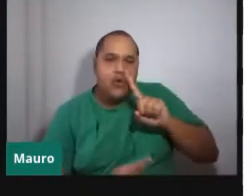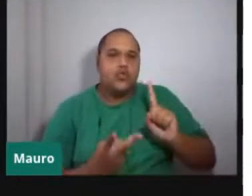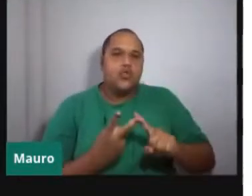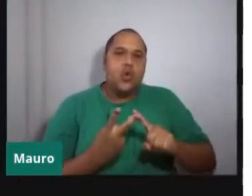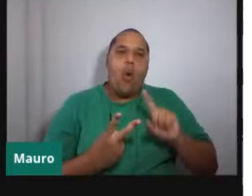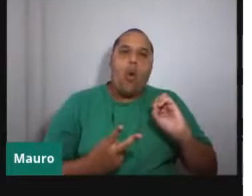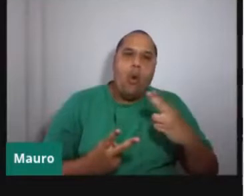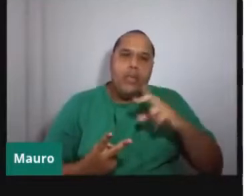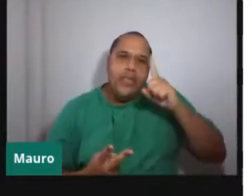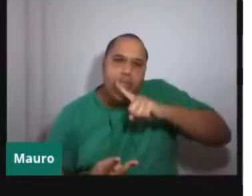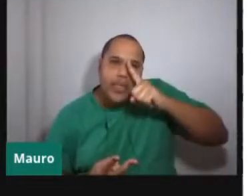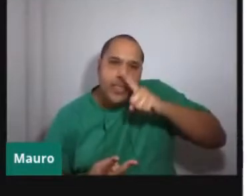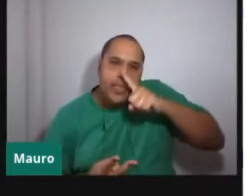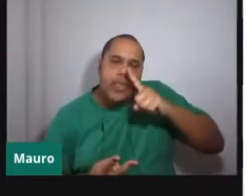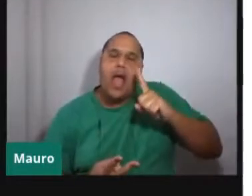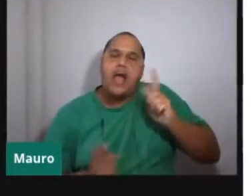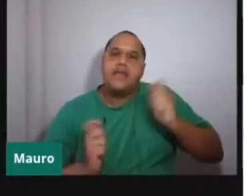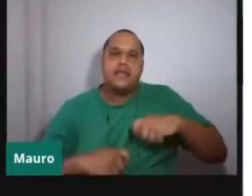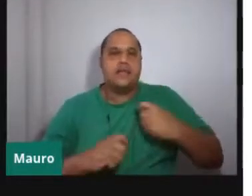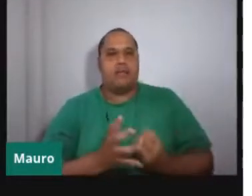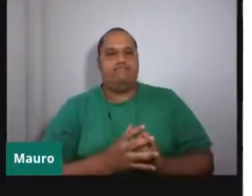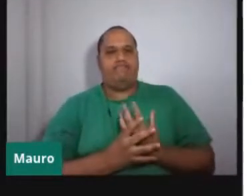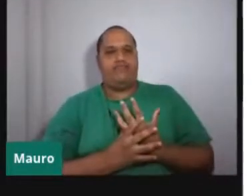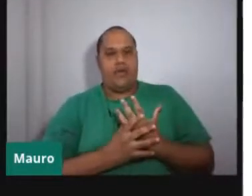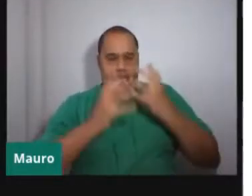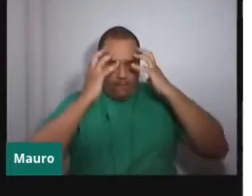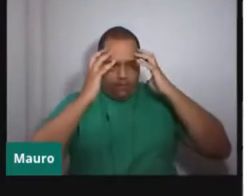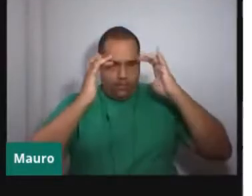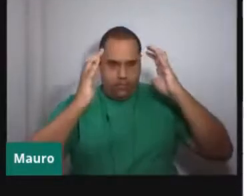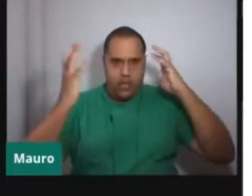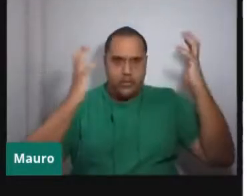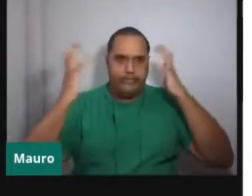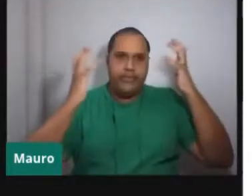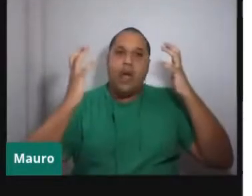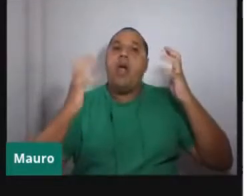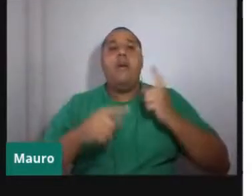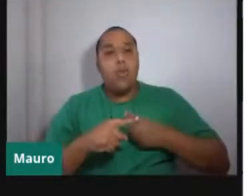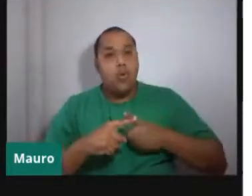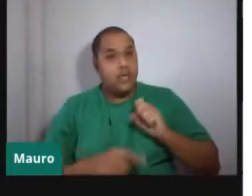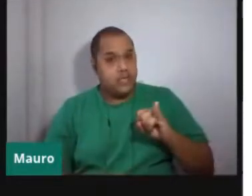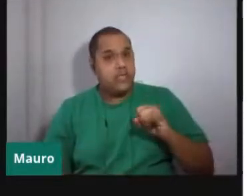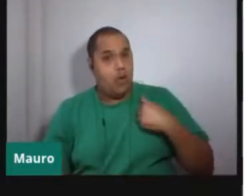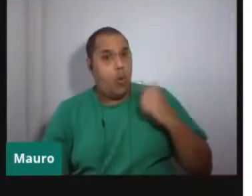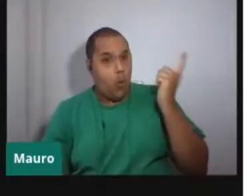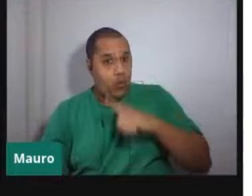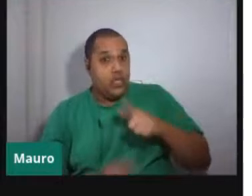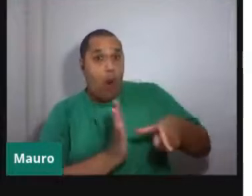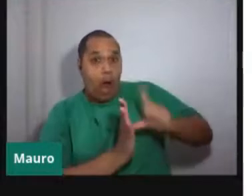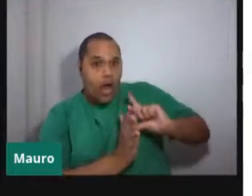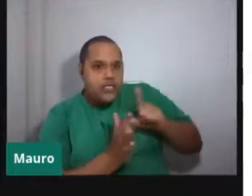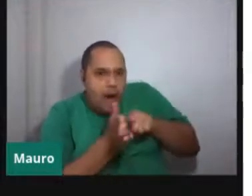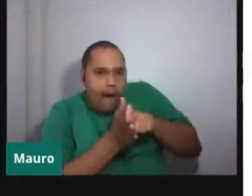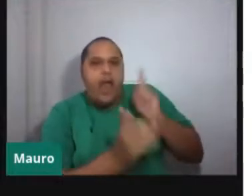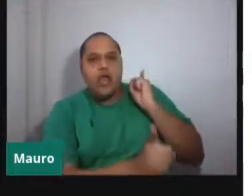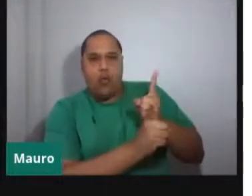individual de desenvolver um transtorno mental. Então, a intervenção, e por que tudo isso? Porque se eu consigo fazer a detecção precoce, eu posso fazer